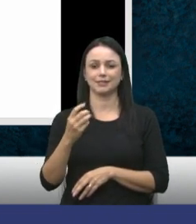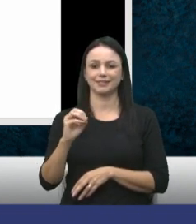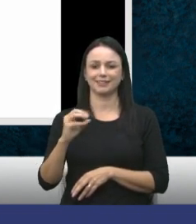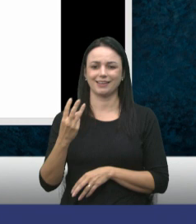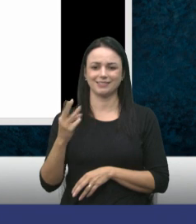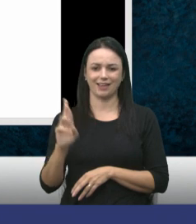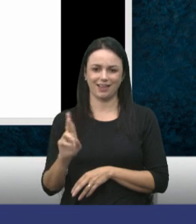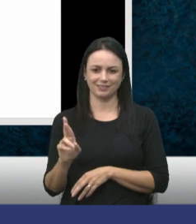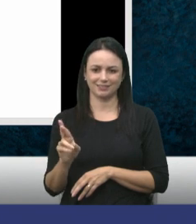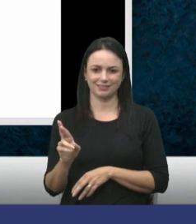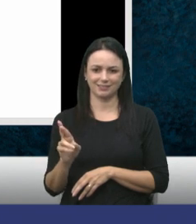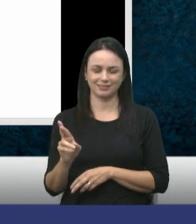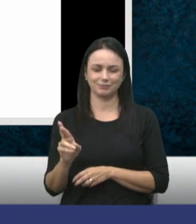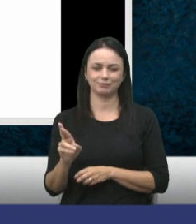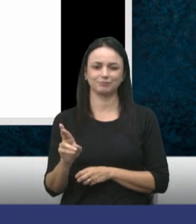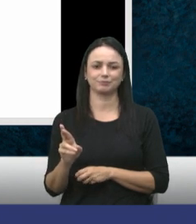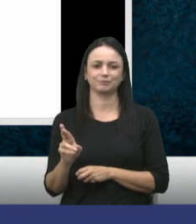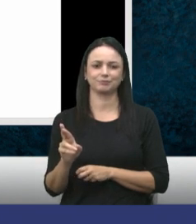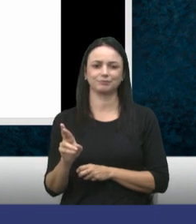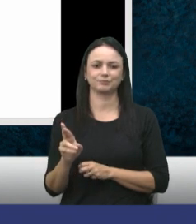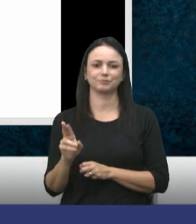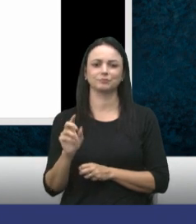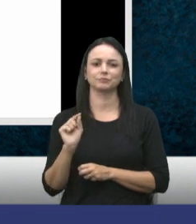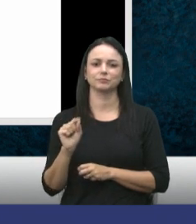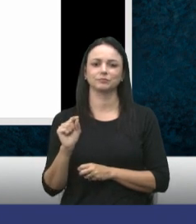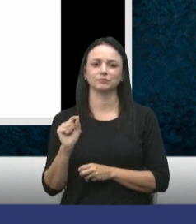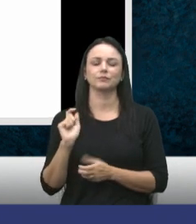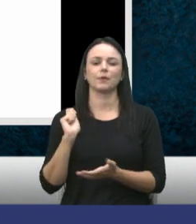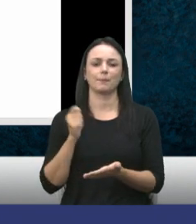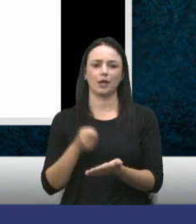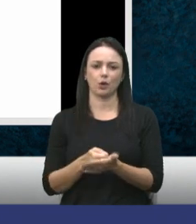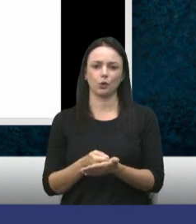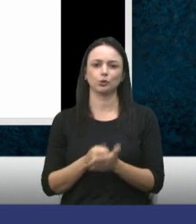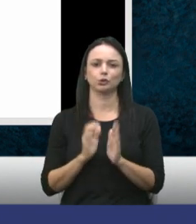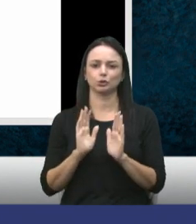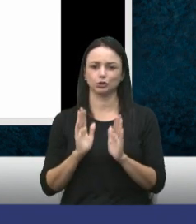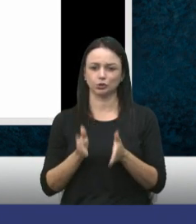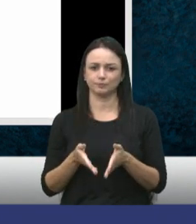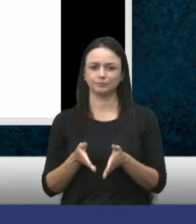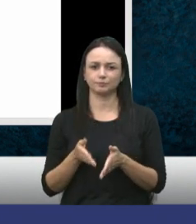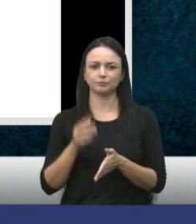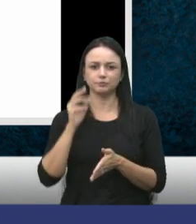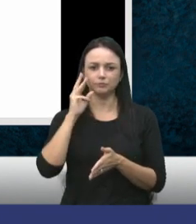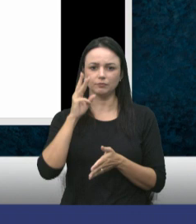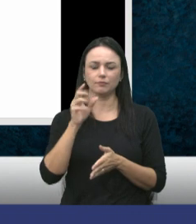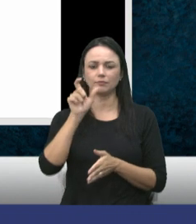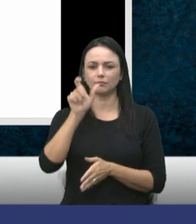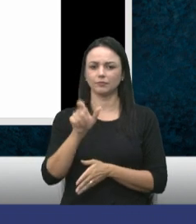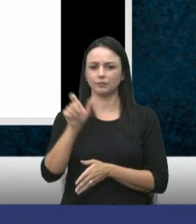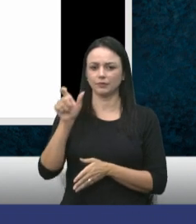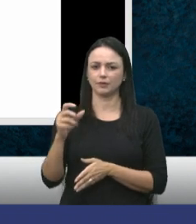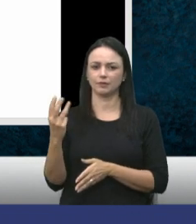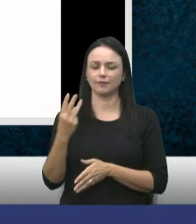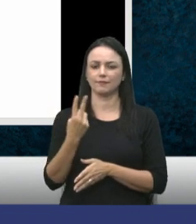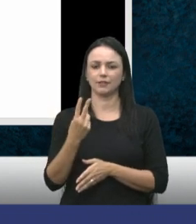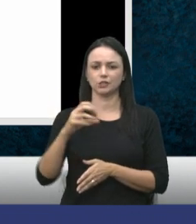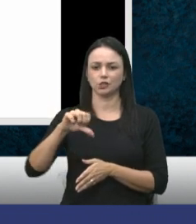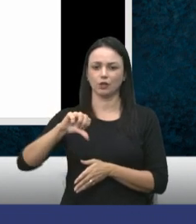29.980.103, dos quais foram pagos, a gente vê na terceira coluna, R$